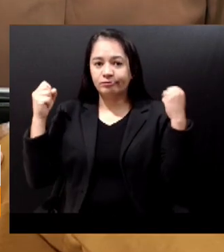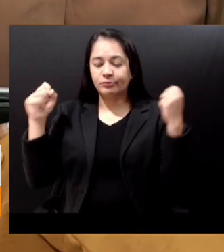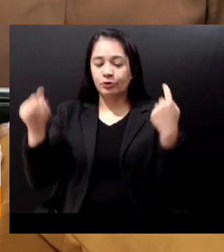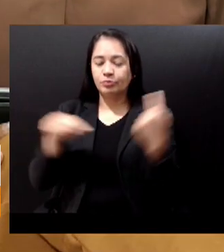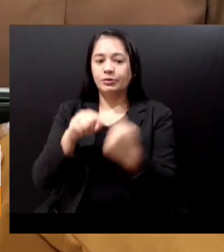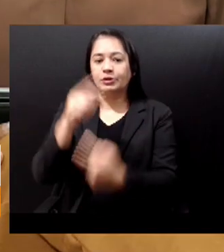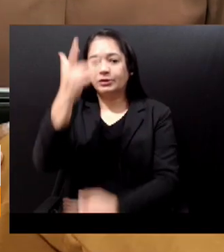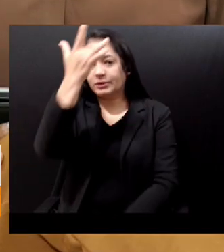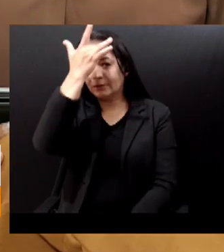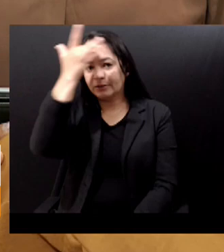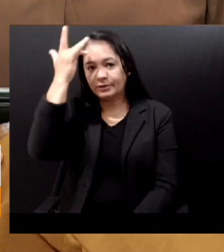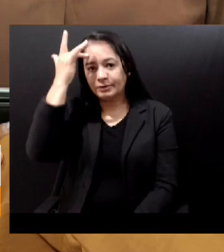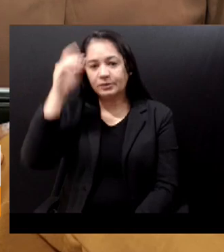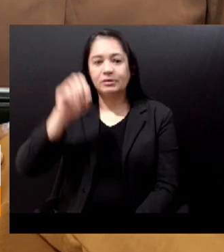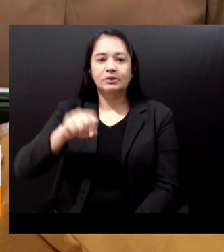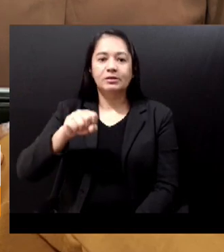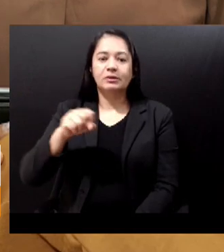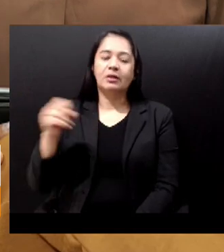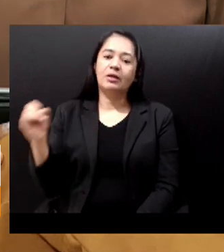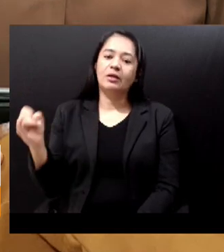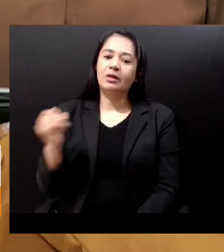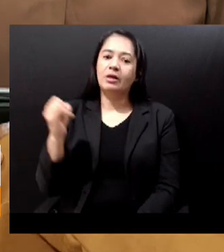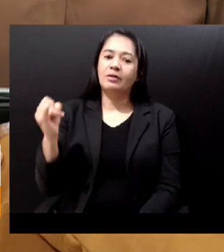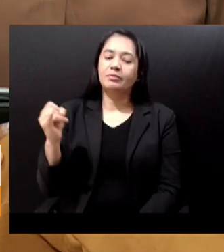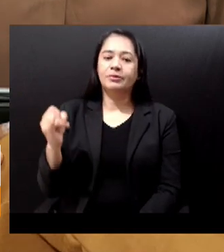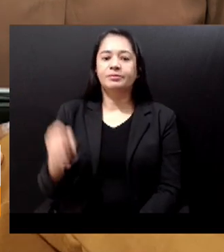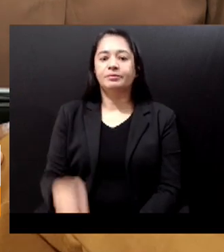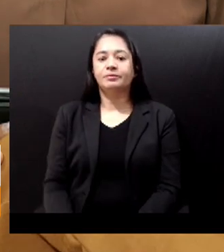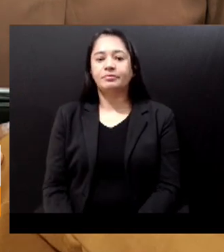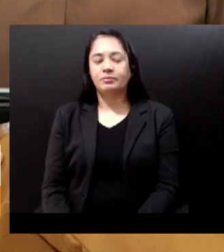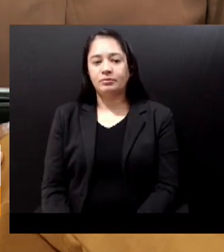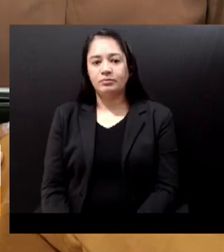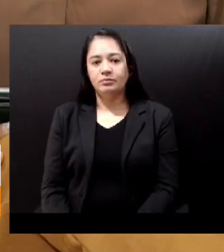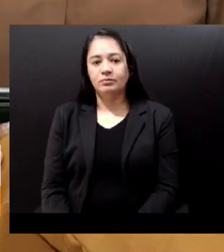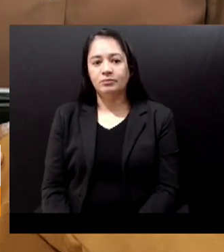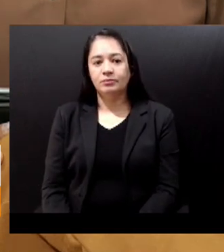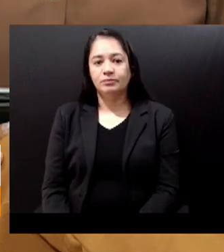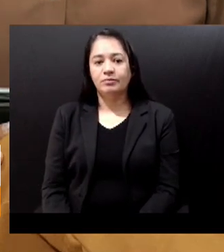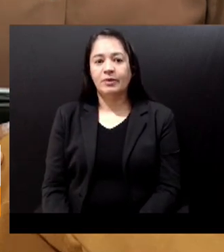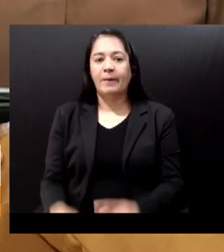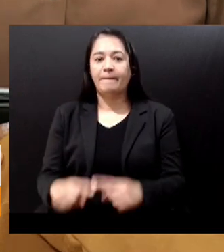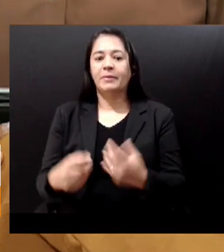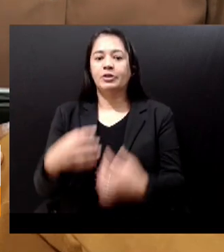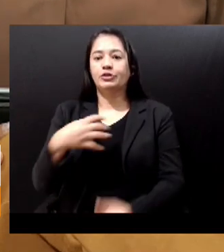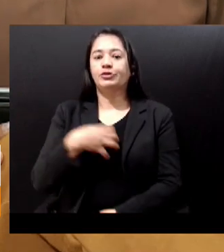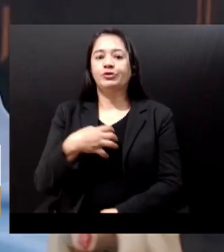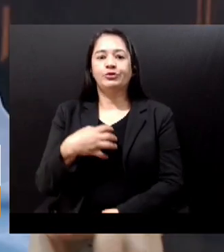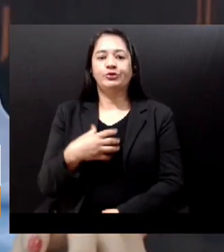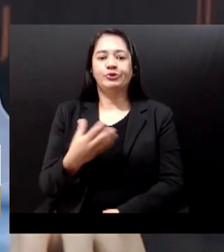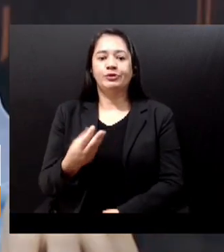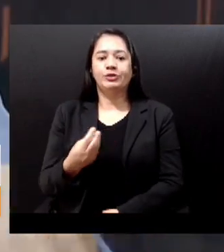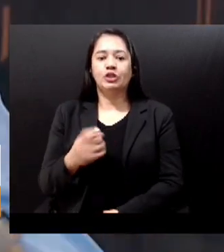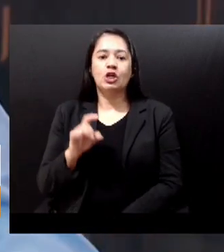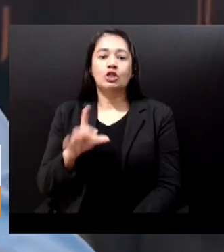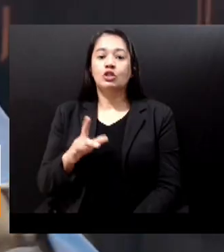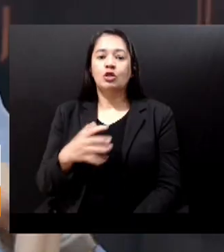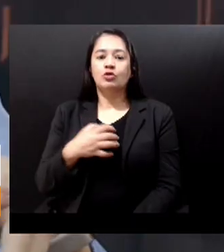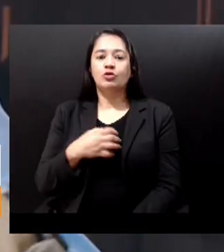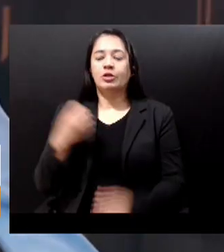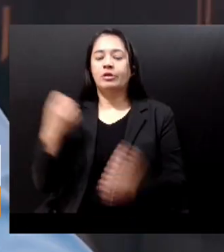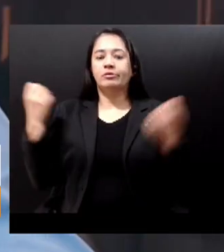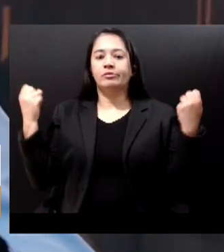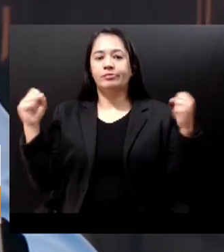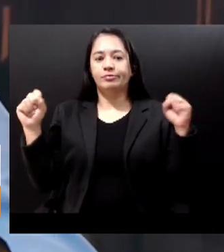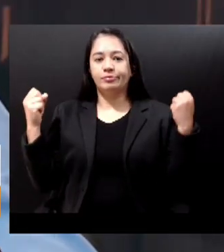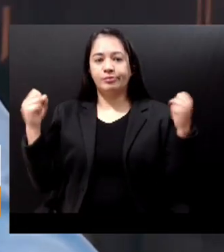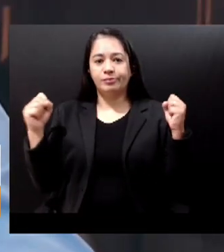que é importante considerar. E não de forma estática, como apenas uma forma de exercício sendo válida, mas Uhum.